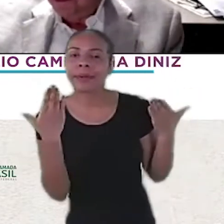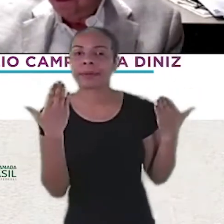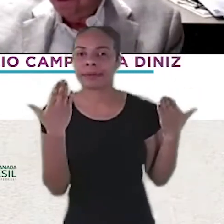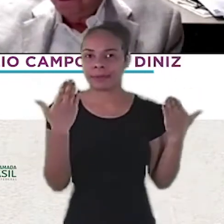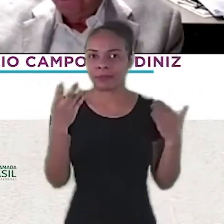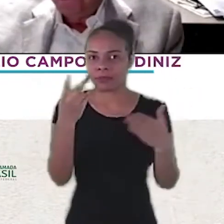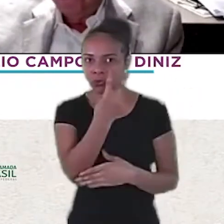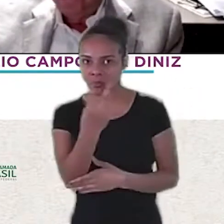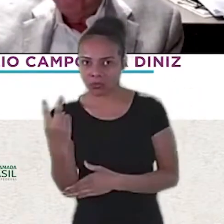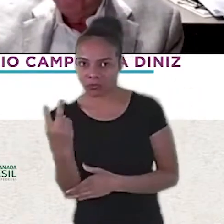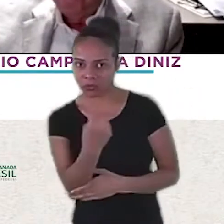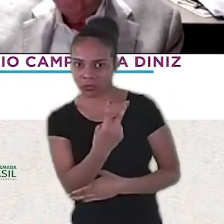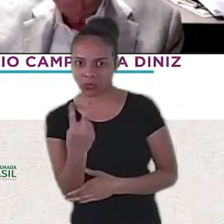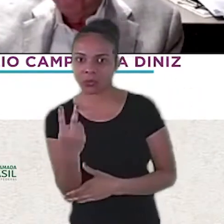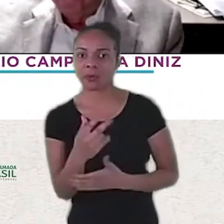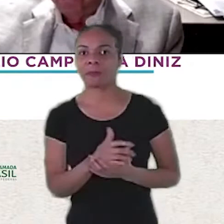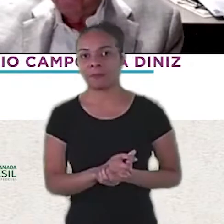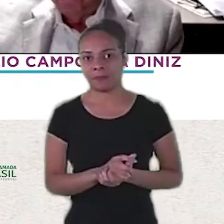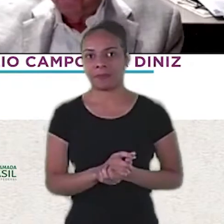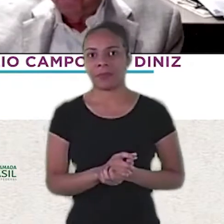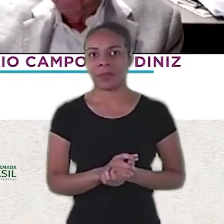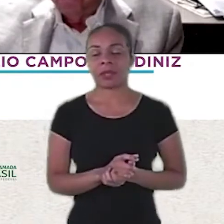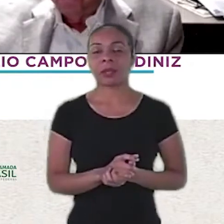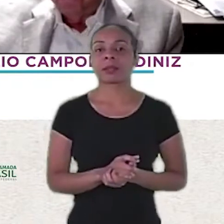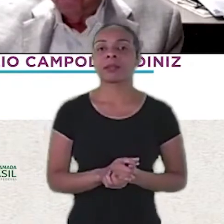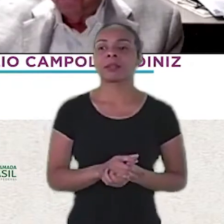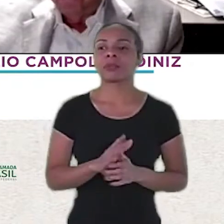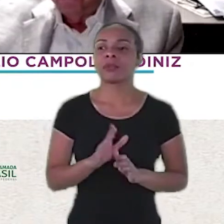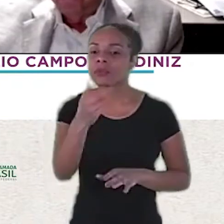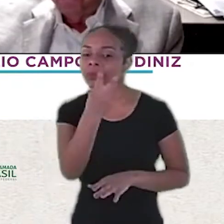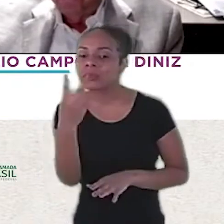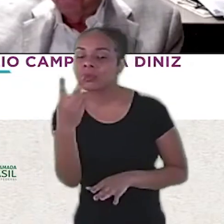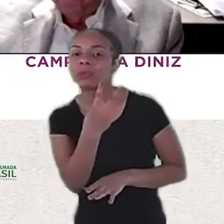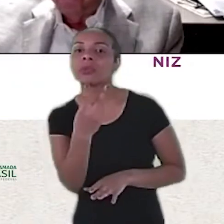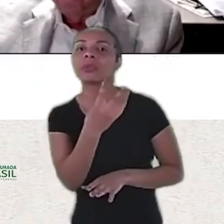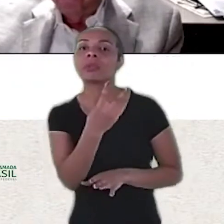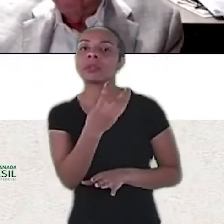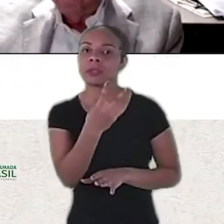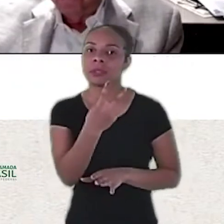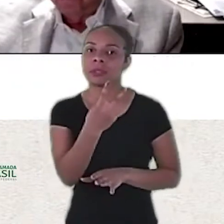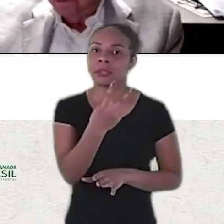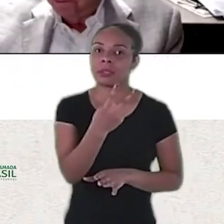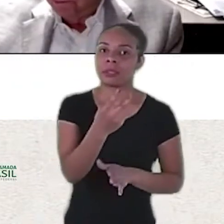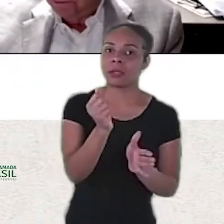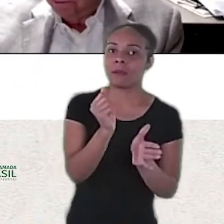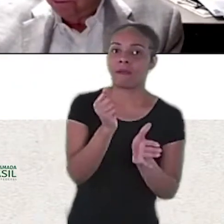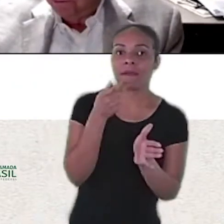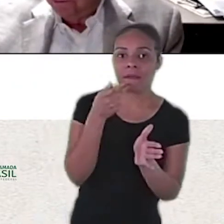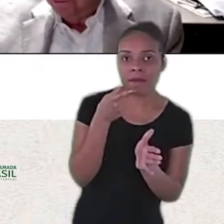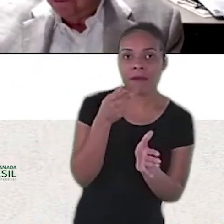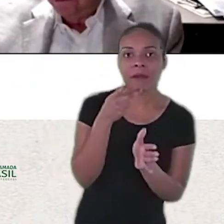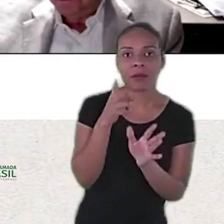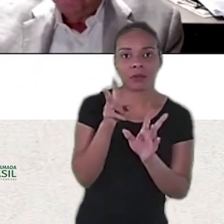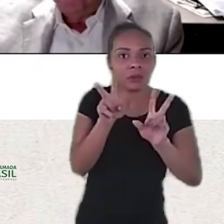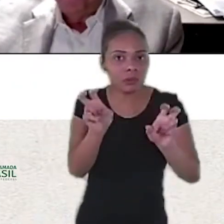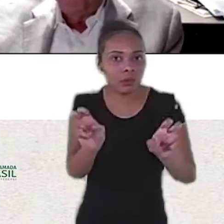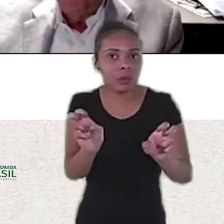de conclusão, que você faz a respeito de Brasil e China depois de ter escrito esse